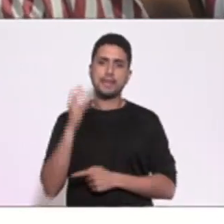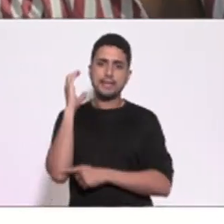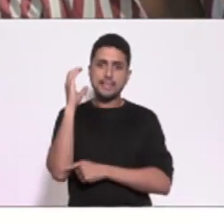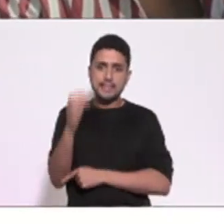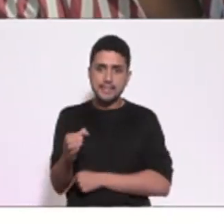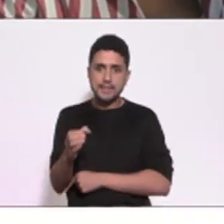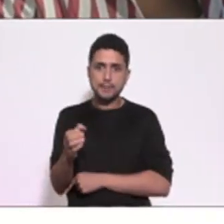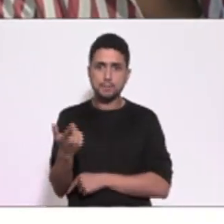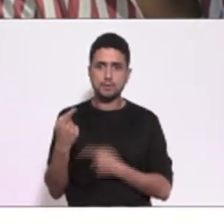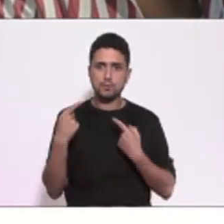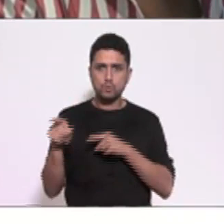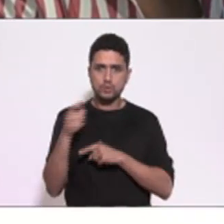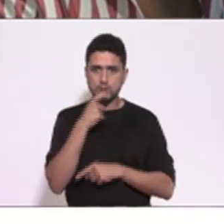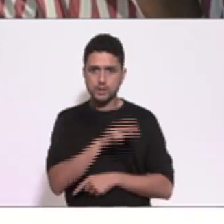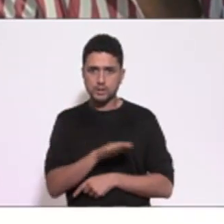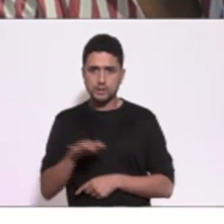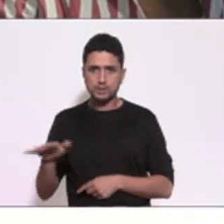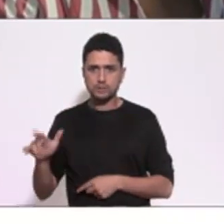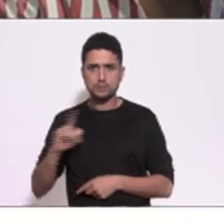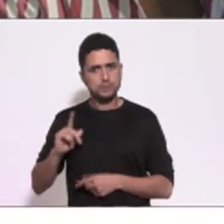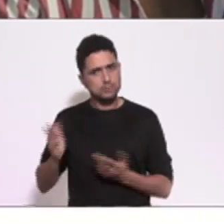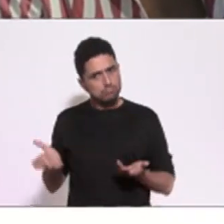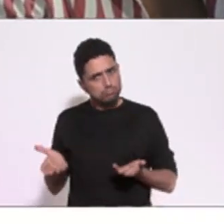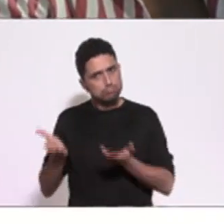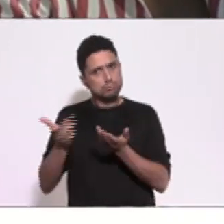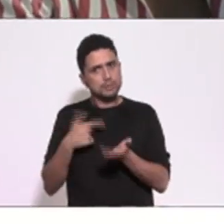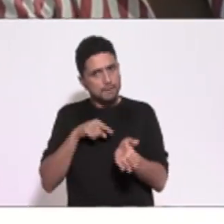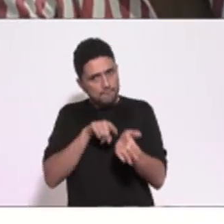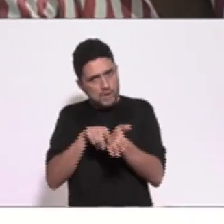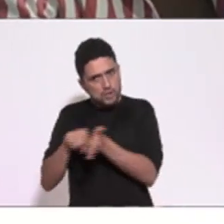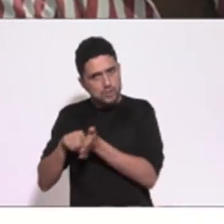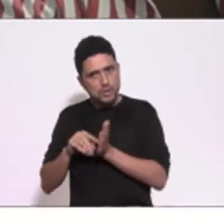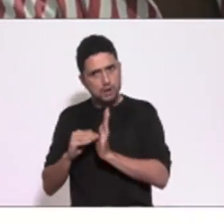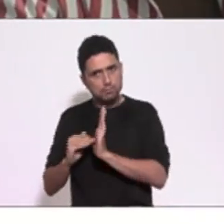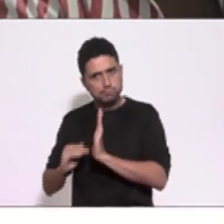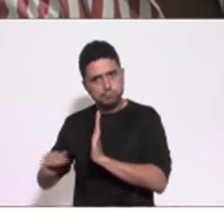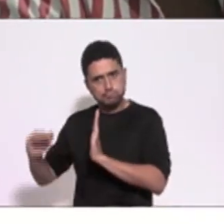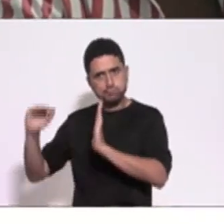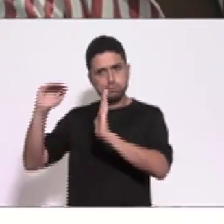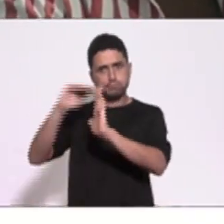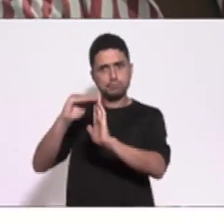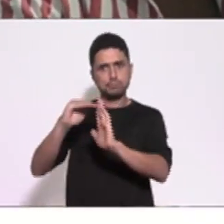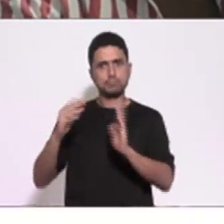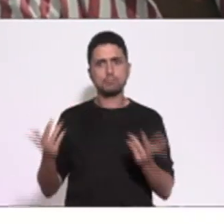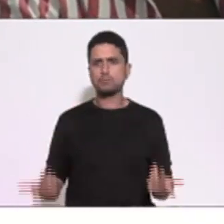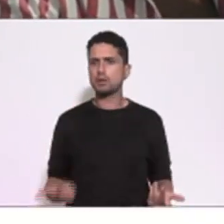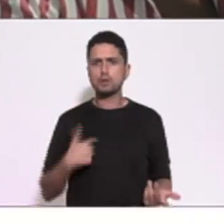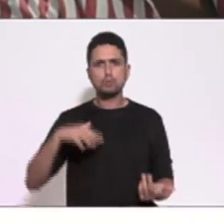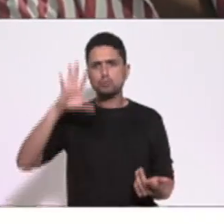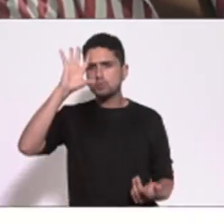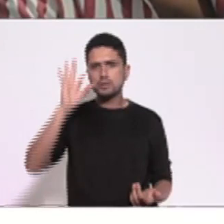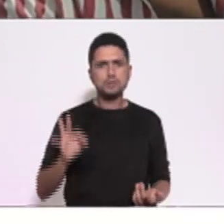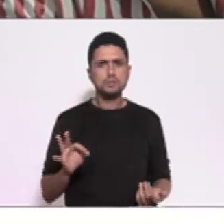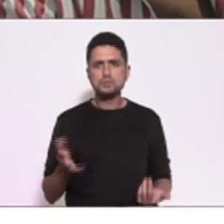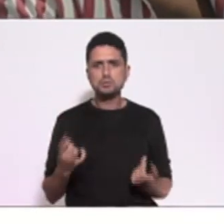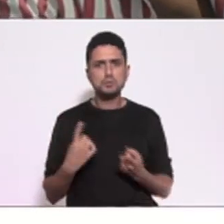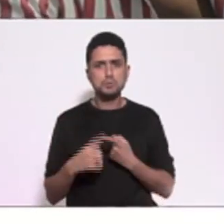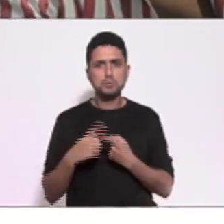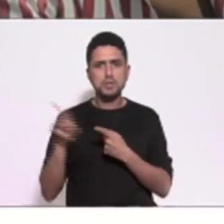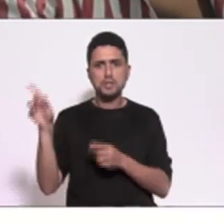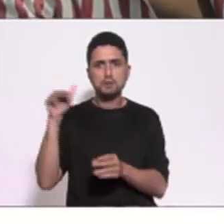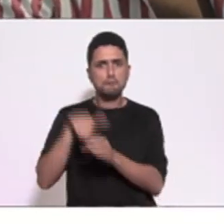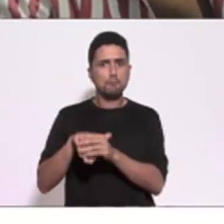crimes contra crianças e adolescentes. Eu estou aqui até agora sem conseguir compreender